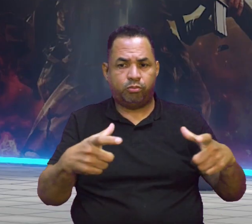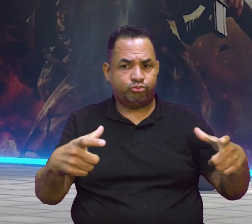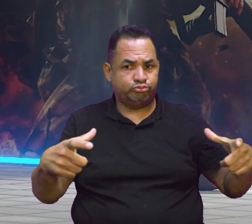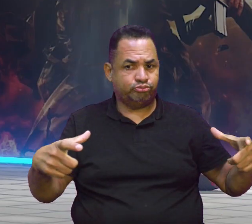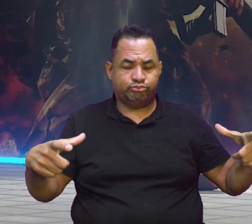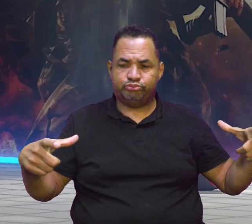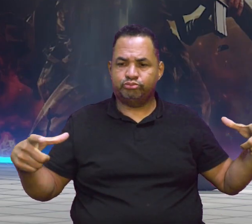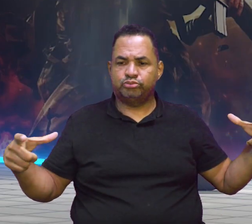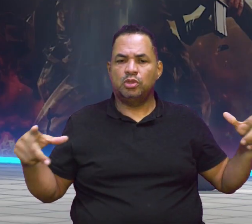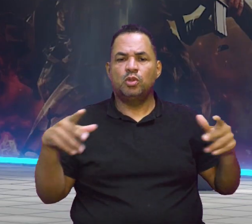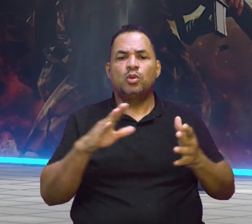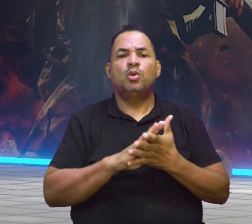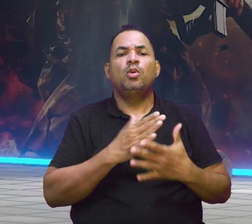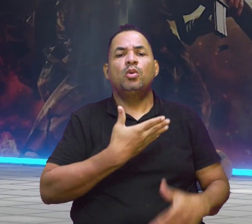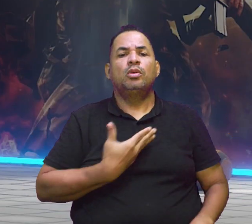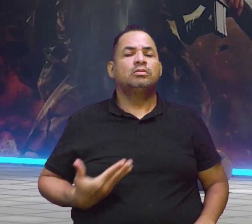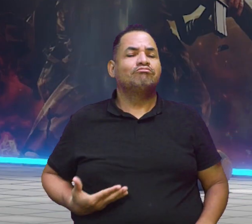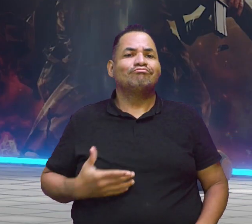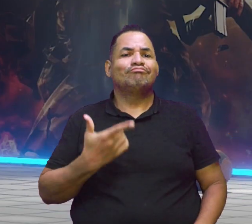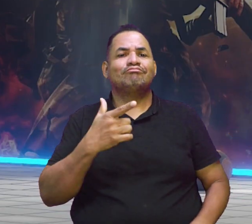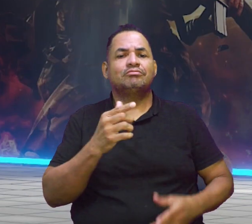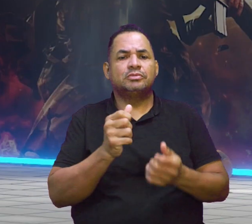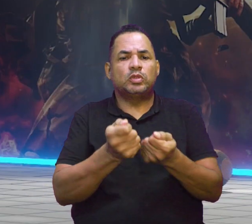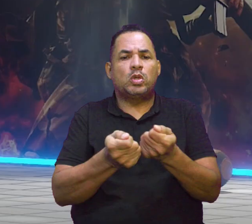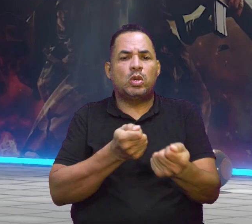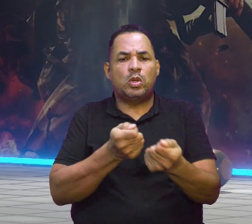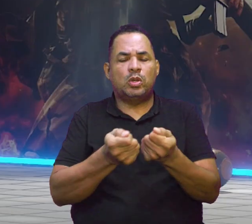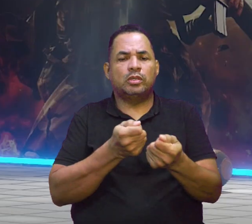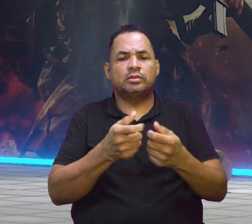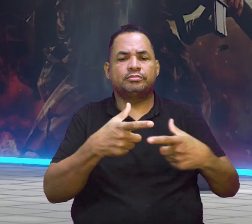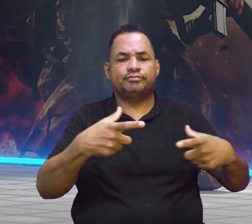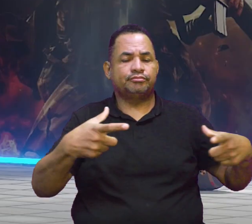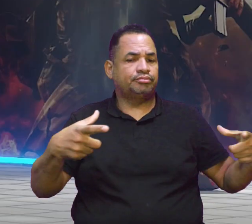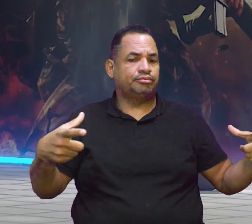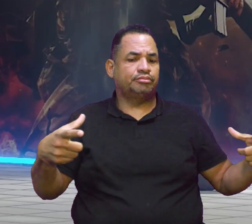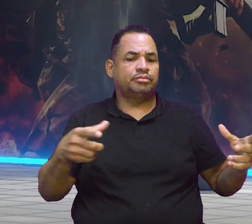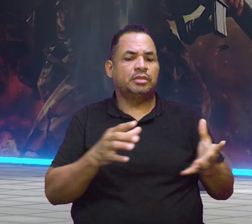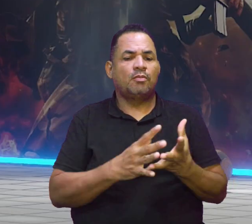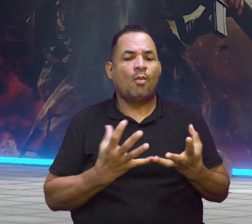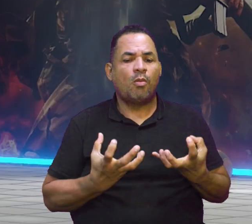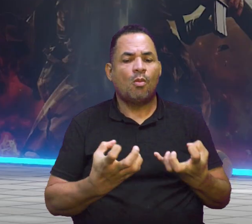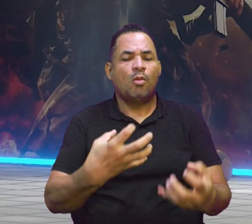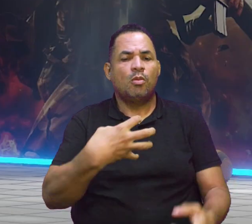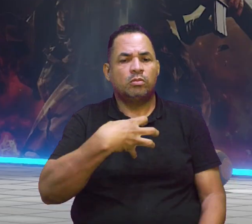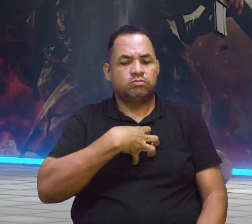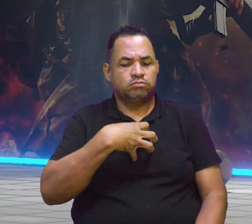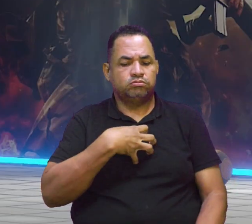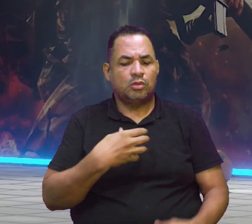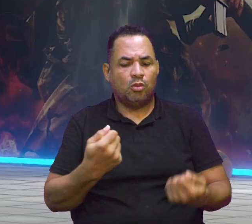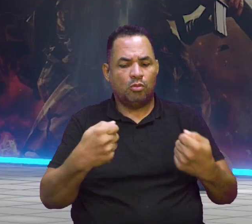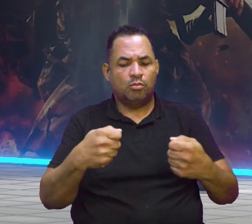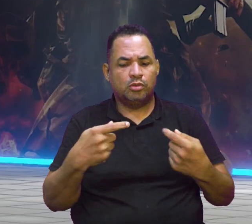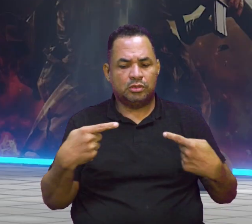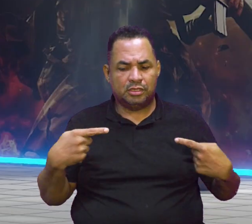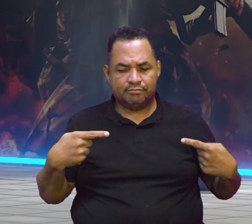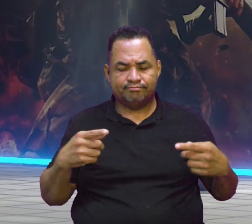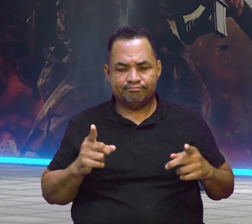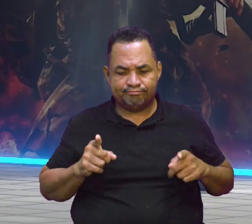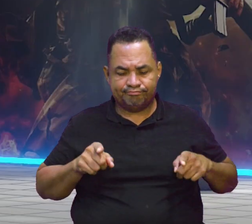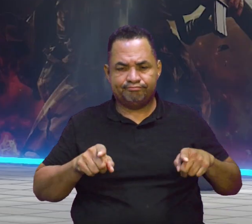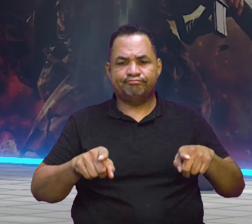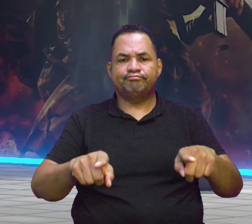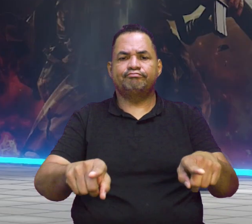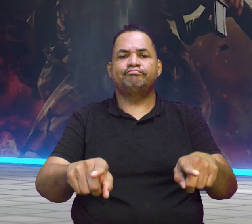tinha mais controle. Estava crescendo ali no sertão da Bahia um poder paralelo. O poder, as